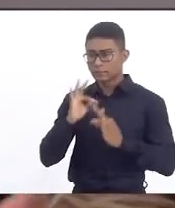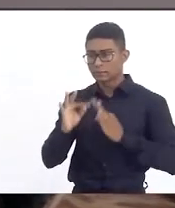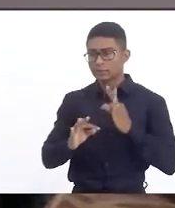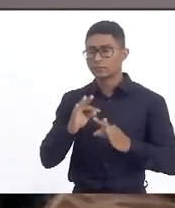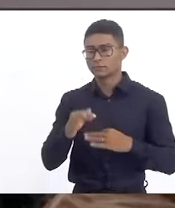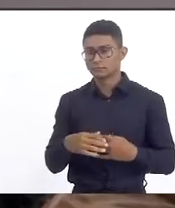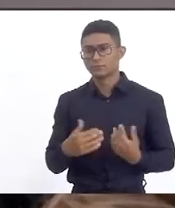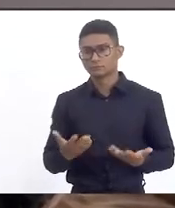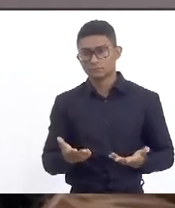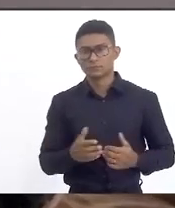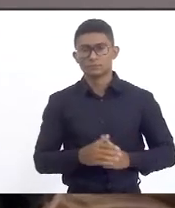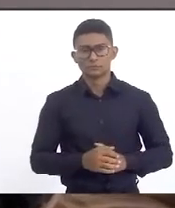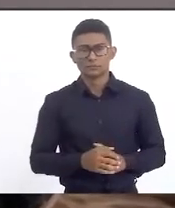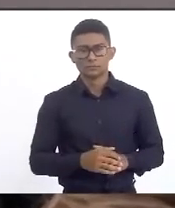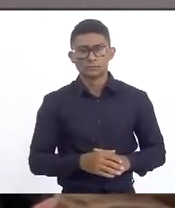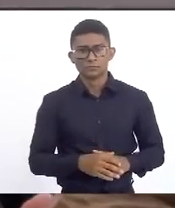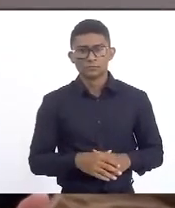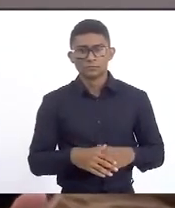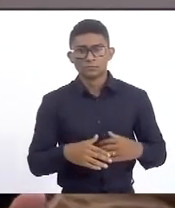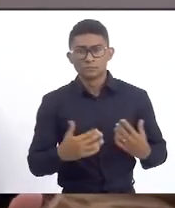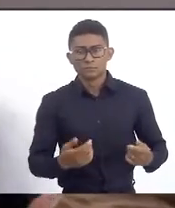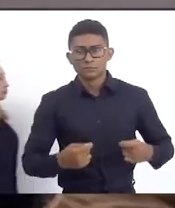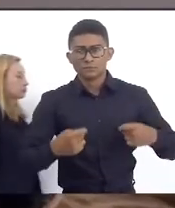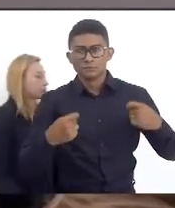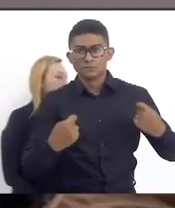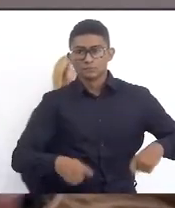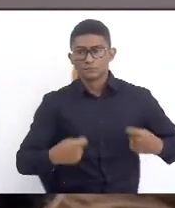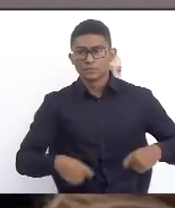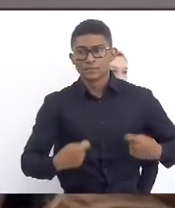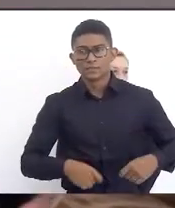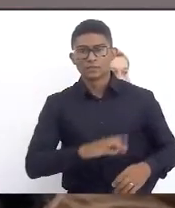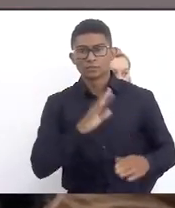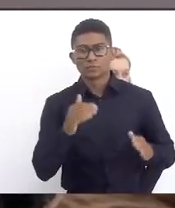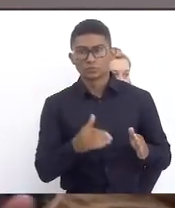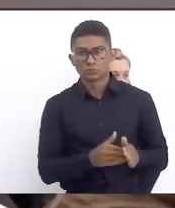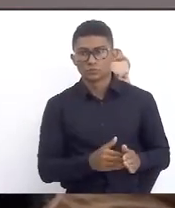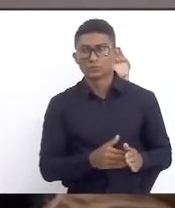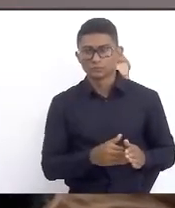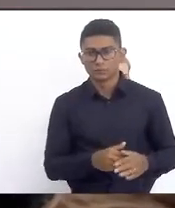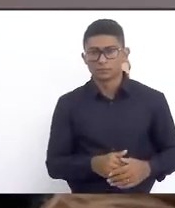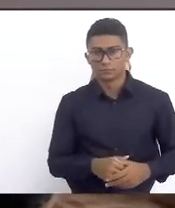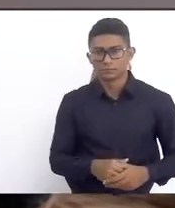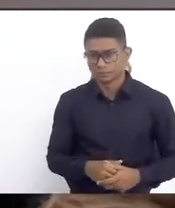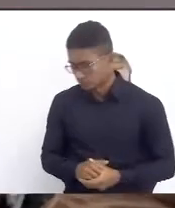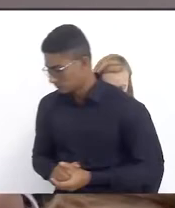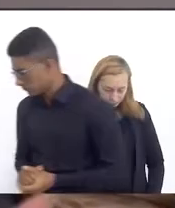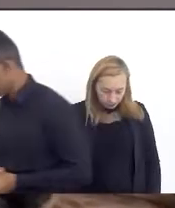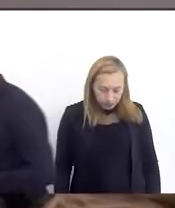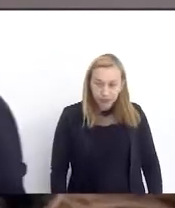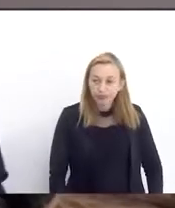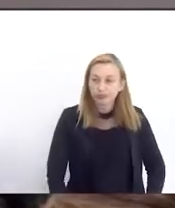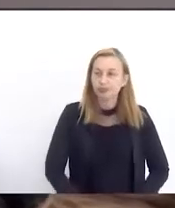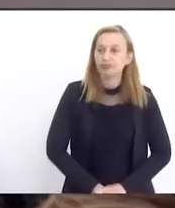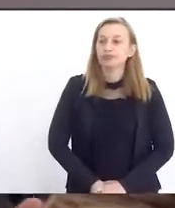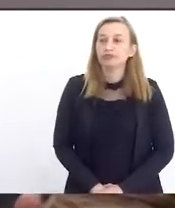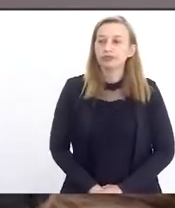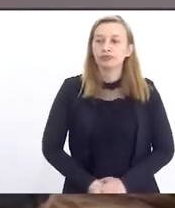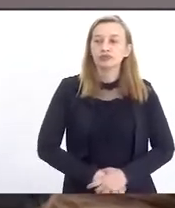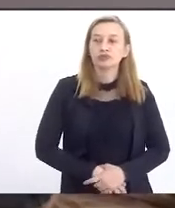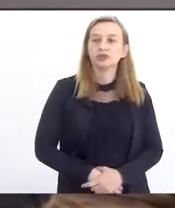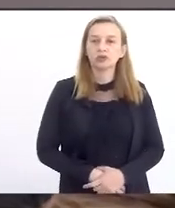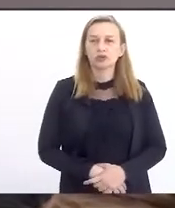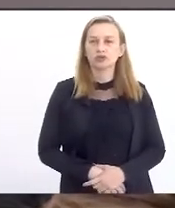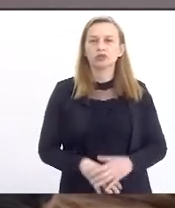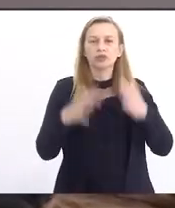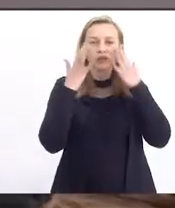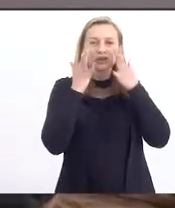óbvio, exige dos órgãos de controle, não só da agência reguladora, mas como todos os atores que estão envolvidos nisso, uma